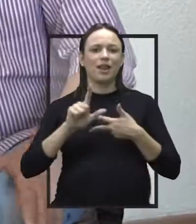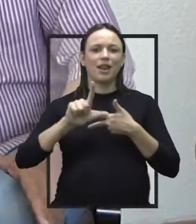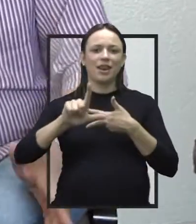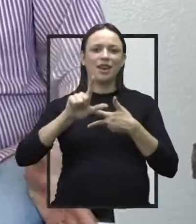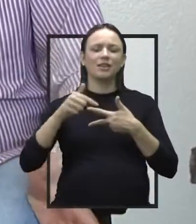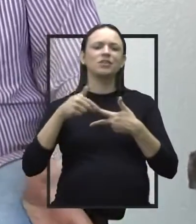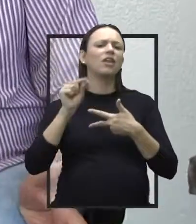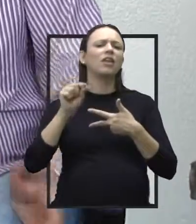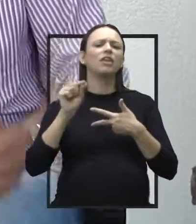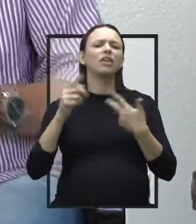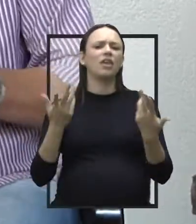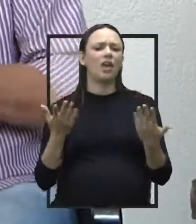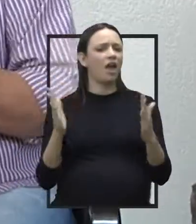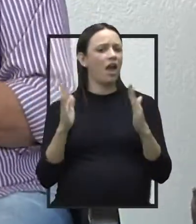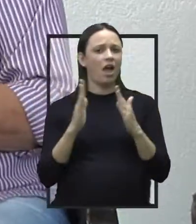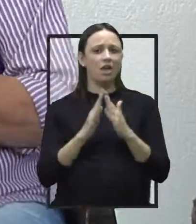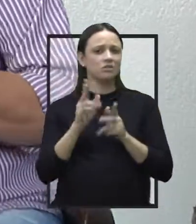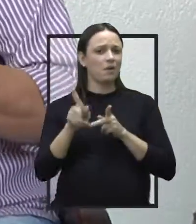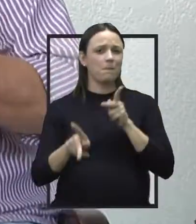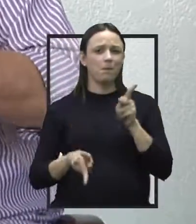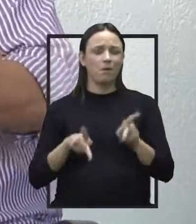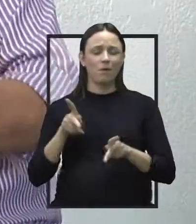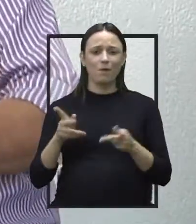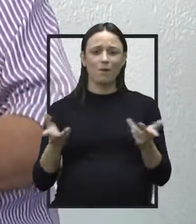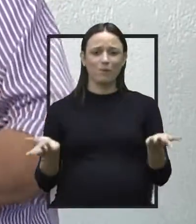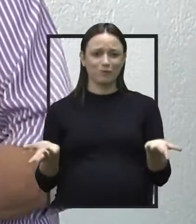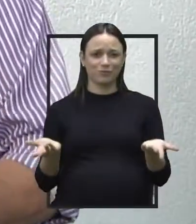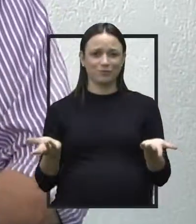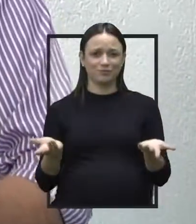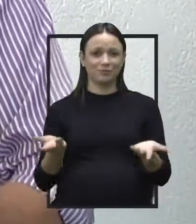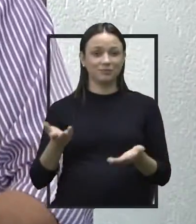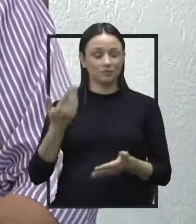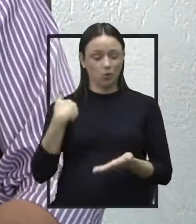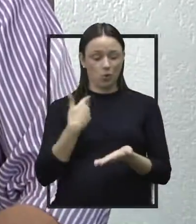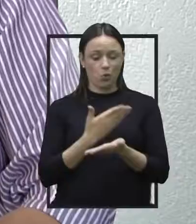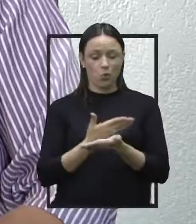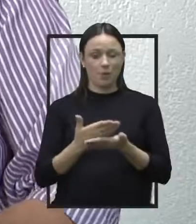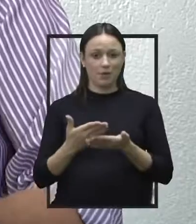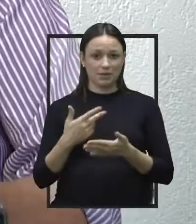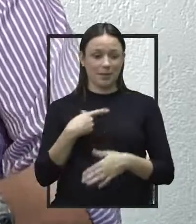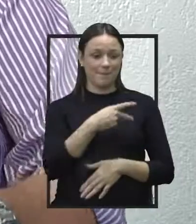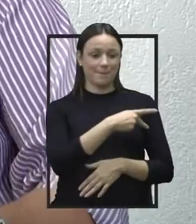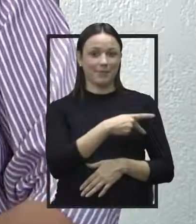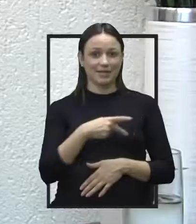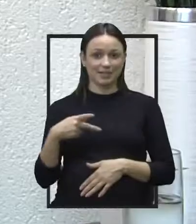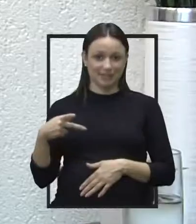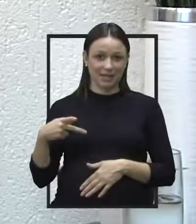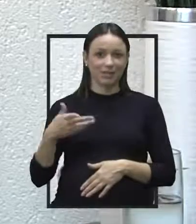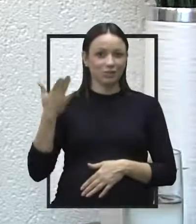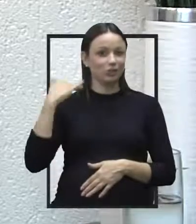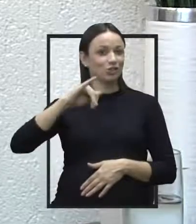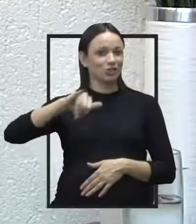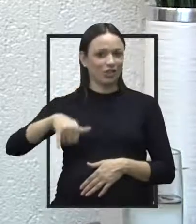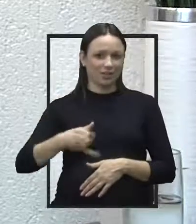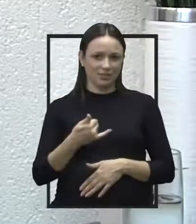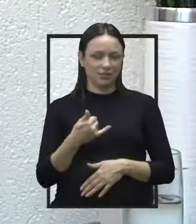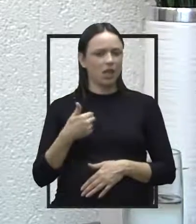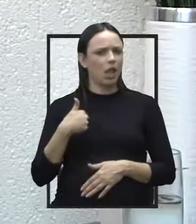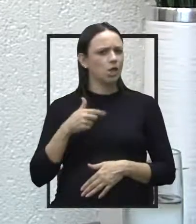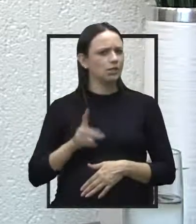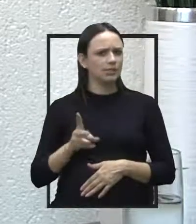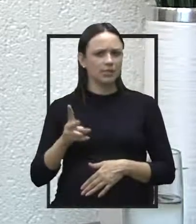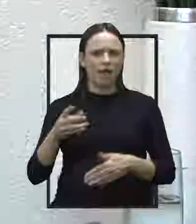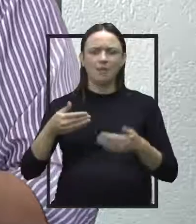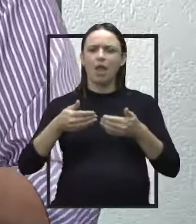popular, é a casa do povo. E a gente, a partir do momento que eu assumi a presidência da Câmara no começo do ano, eu tenho mantido as